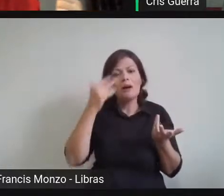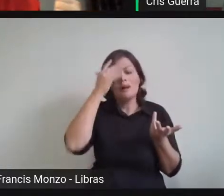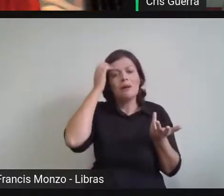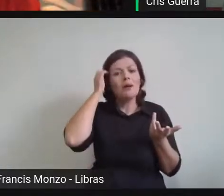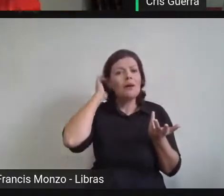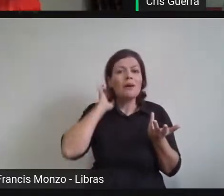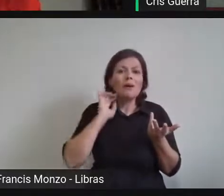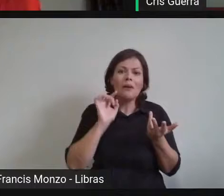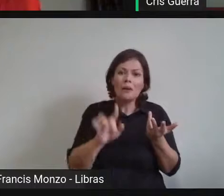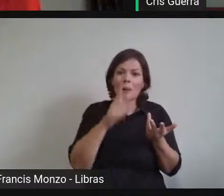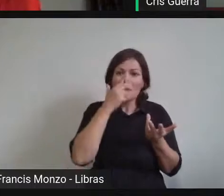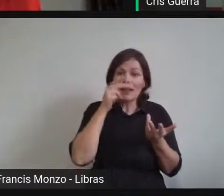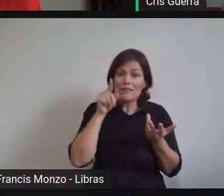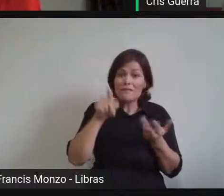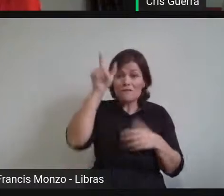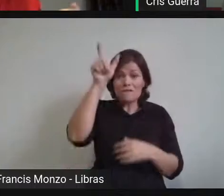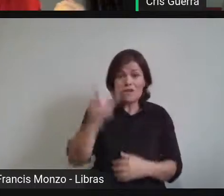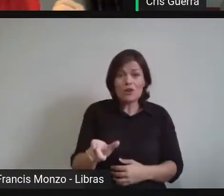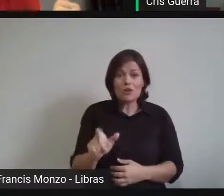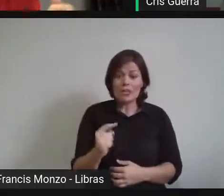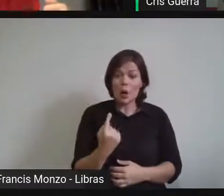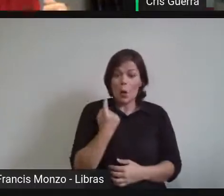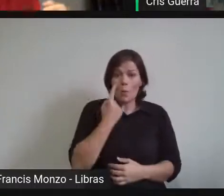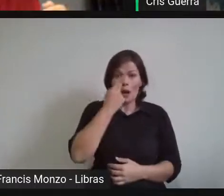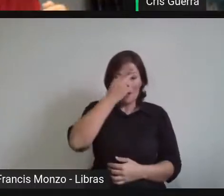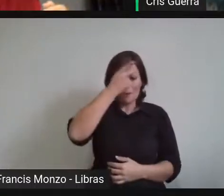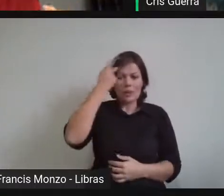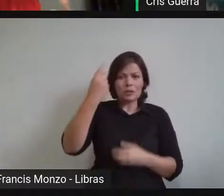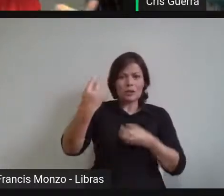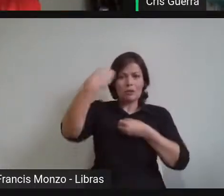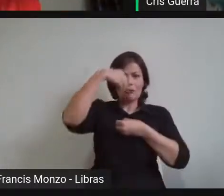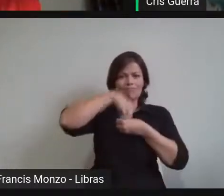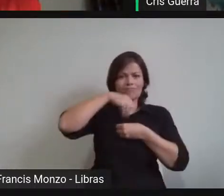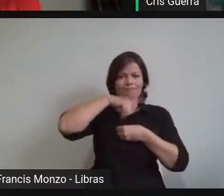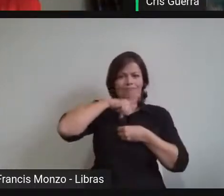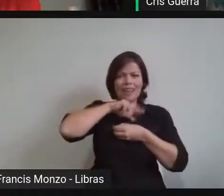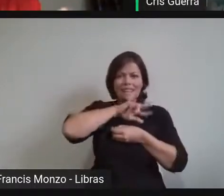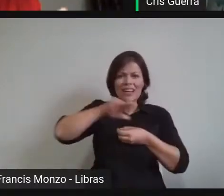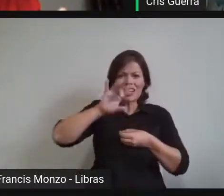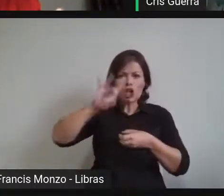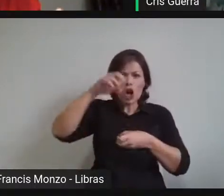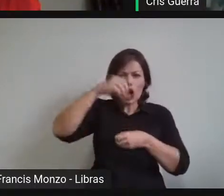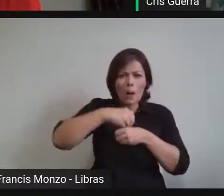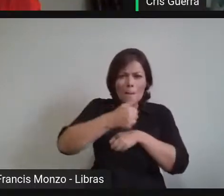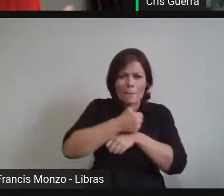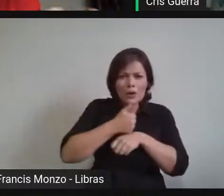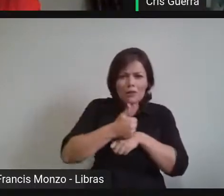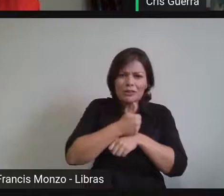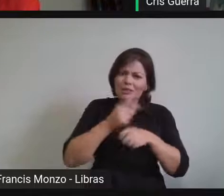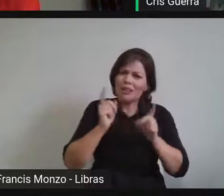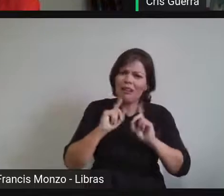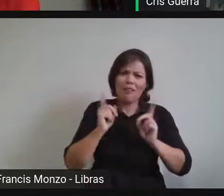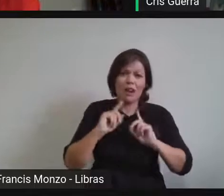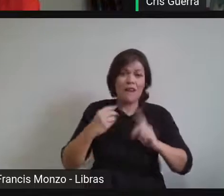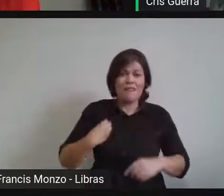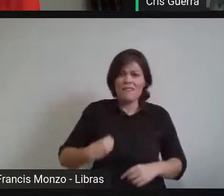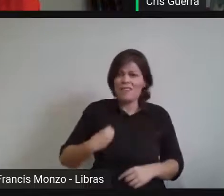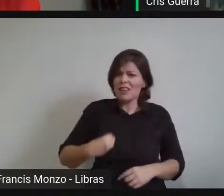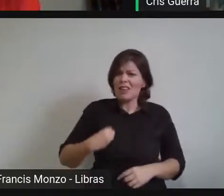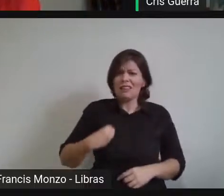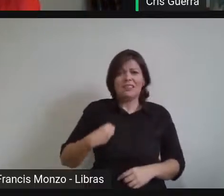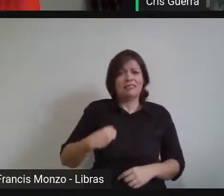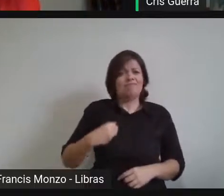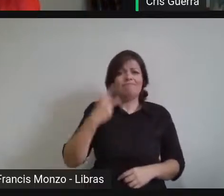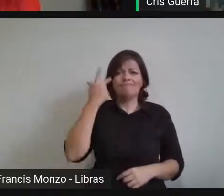é várias em uma, não é apenas no lado profissional, né? Mas como mulher, é uma